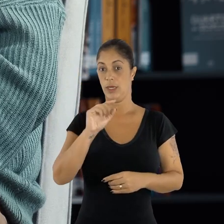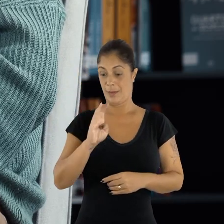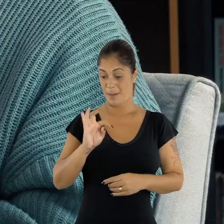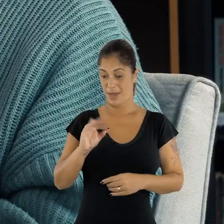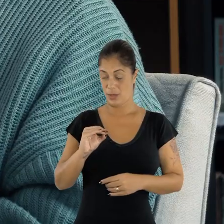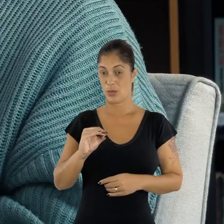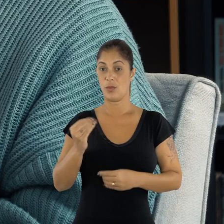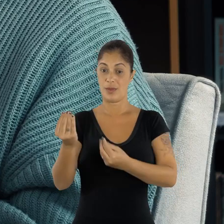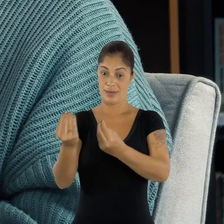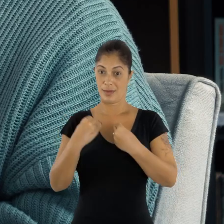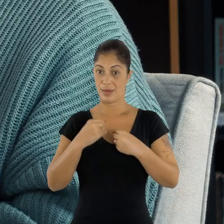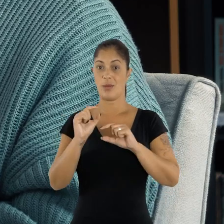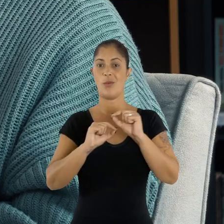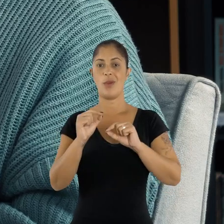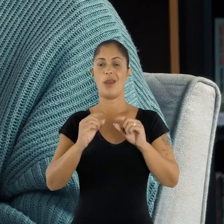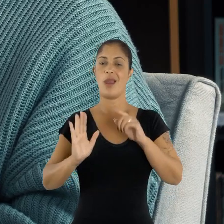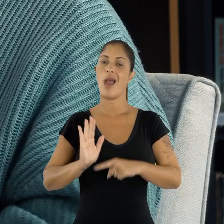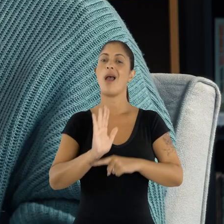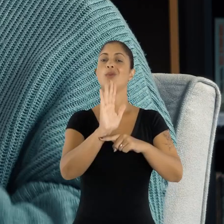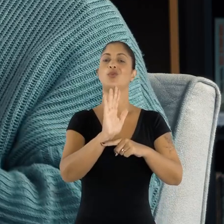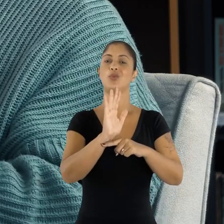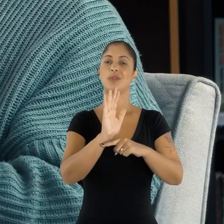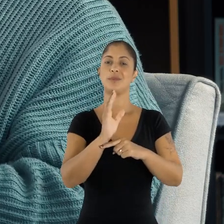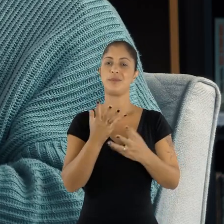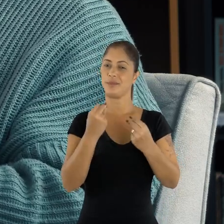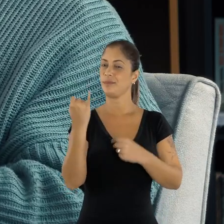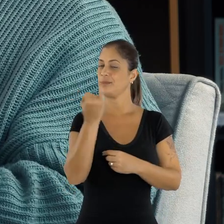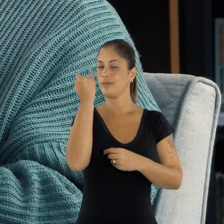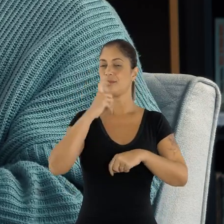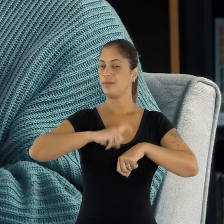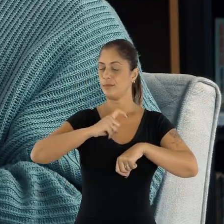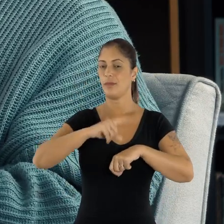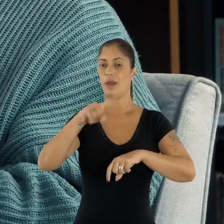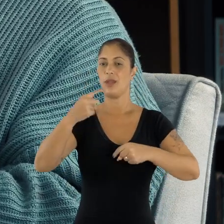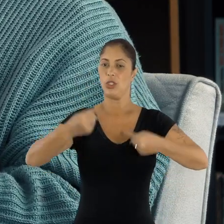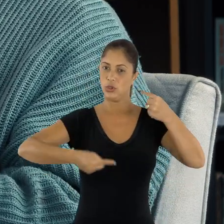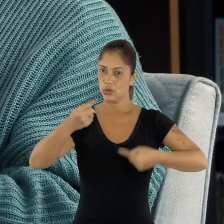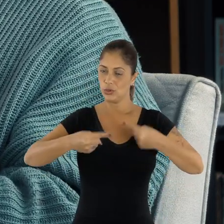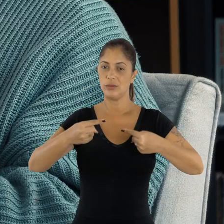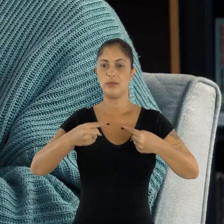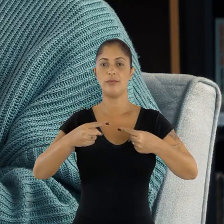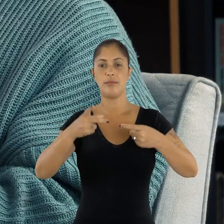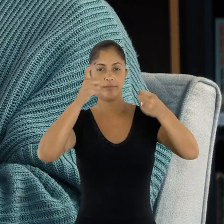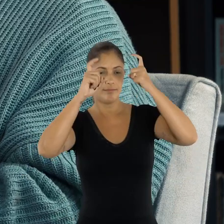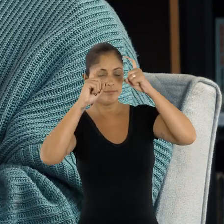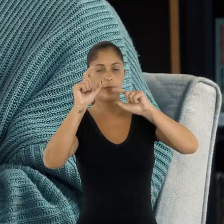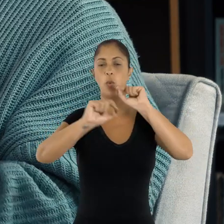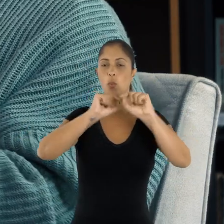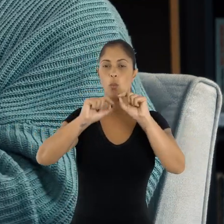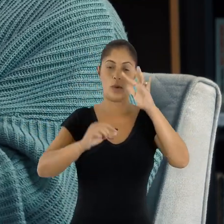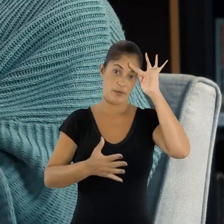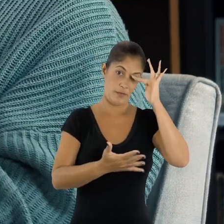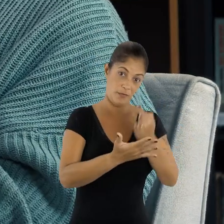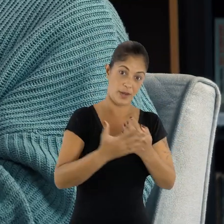Sapiense, né? E o Beto trazia justamente a contribuição de uma coisa que era muito importante naquele momento, que era a discussão da articulação